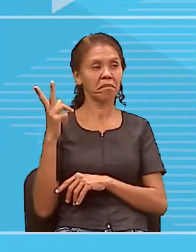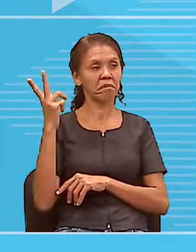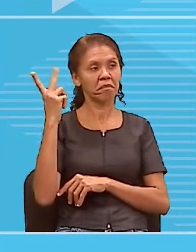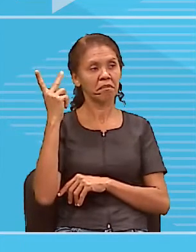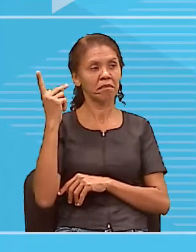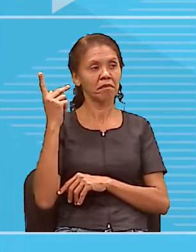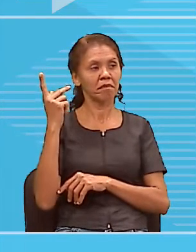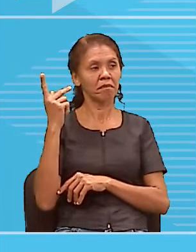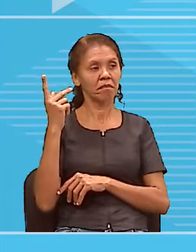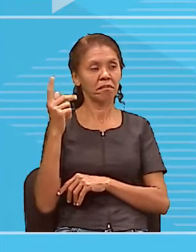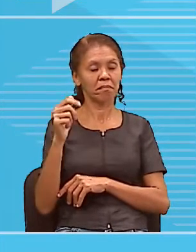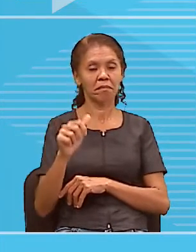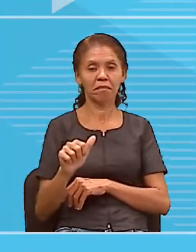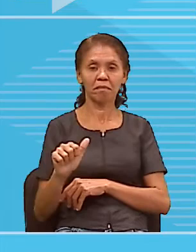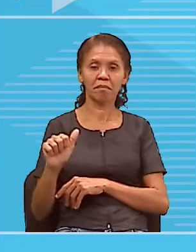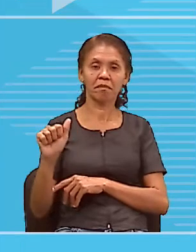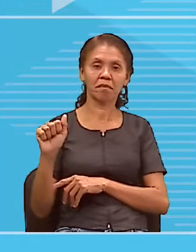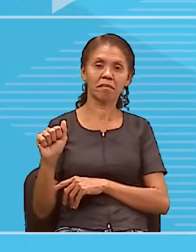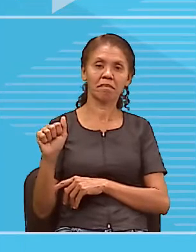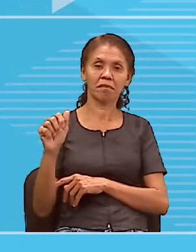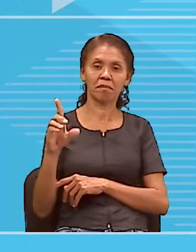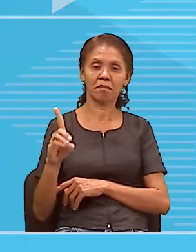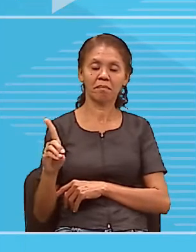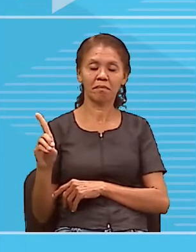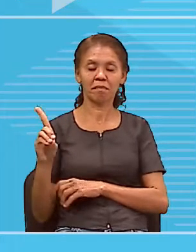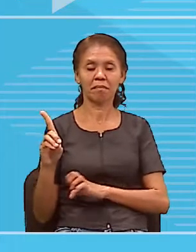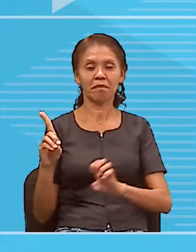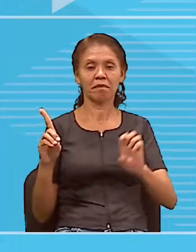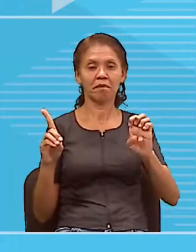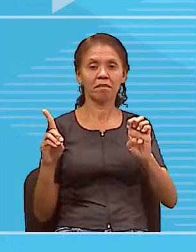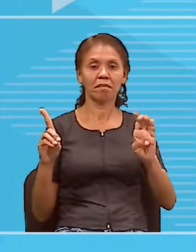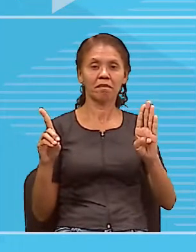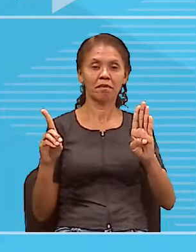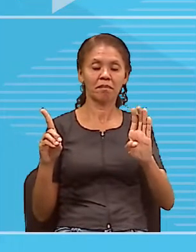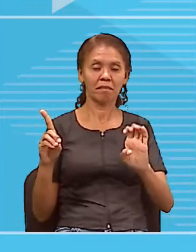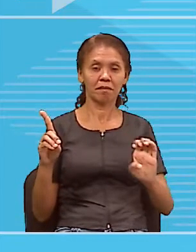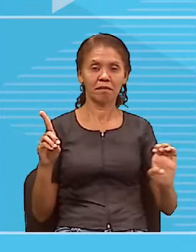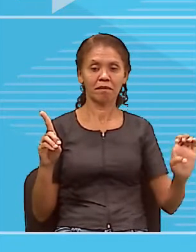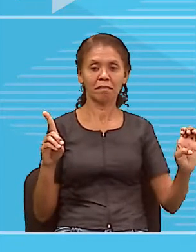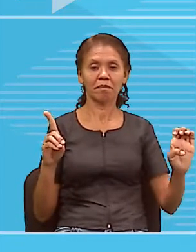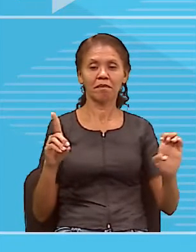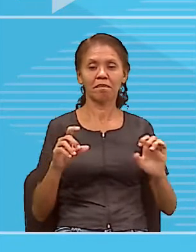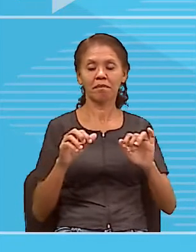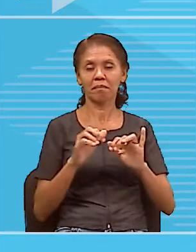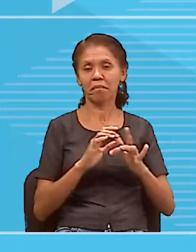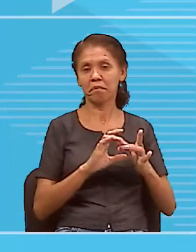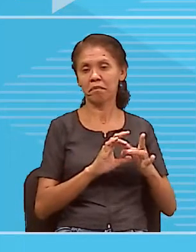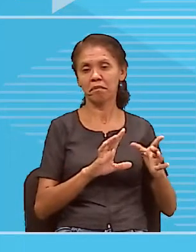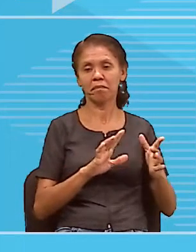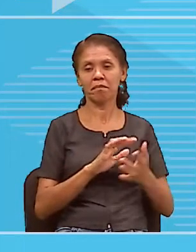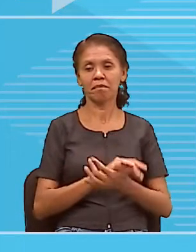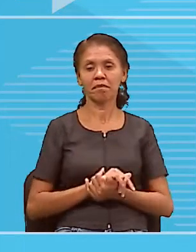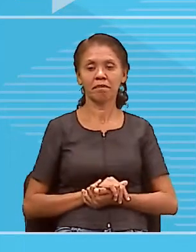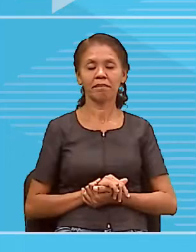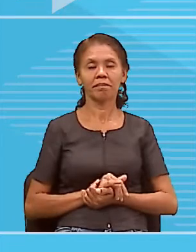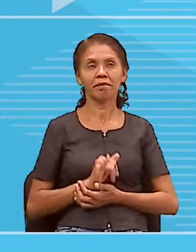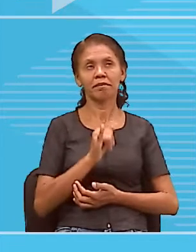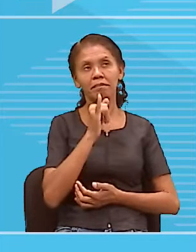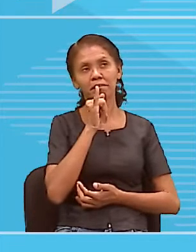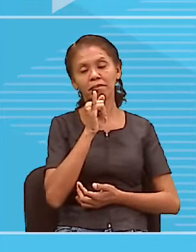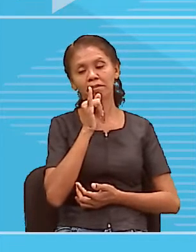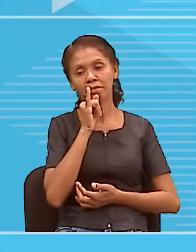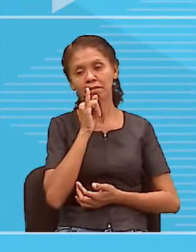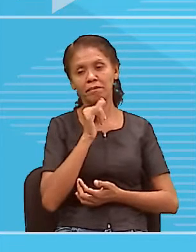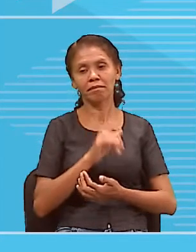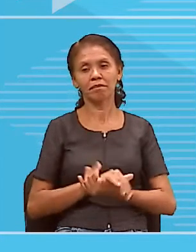a continua indo para a direita e o b continua indo para a esquerda professor me dá um exemplo aí